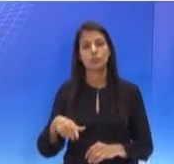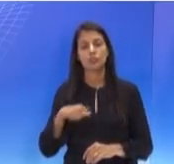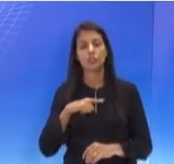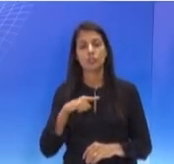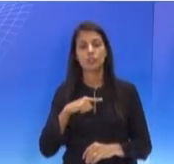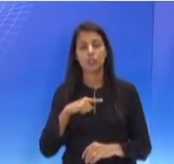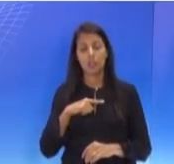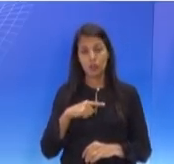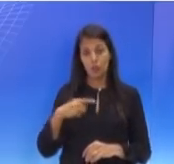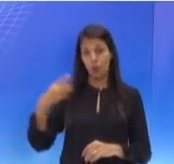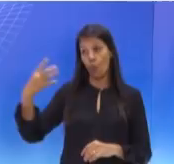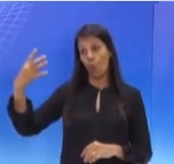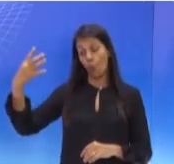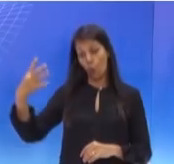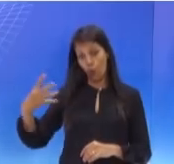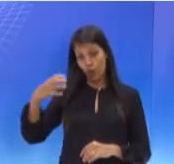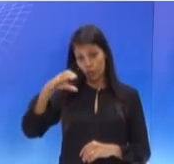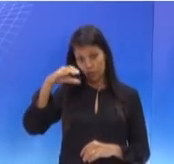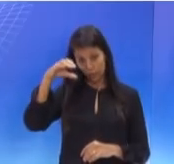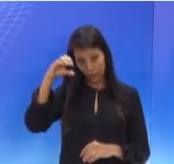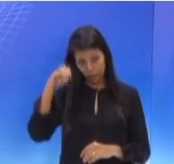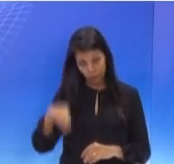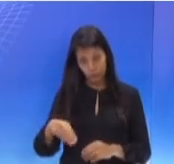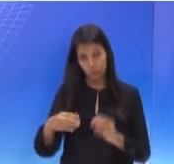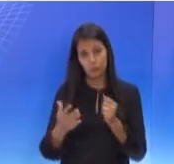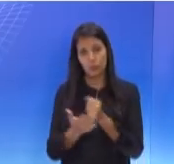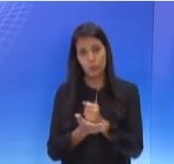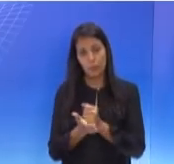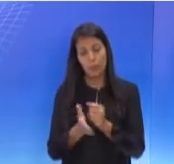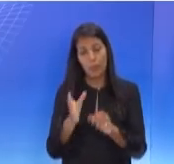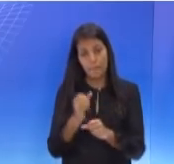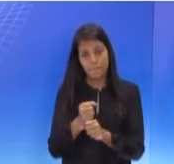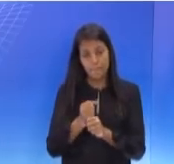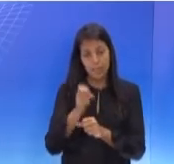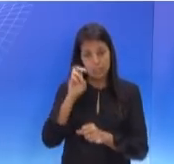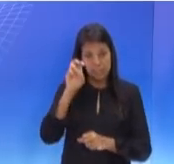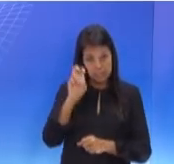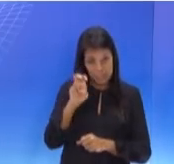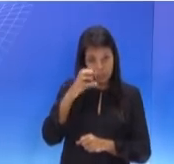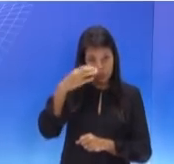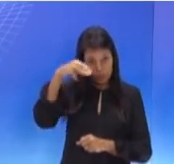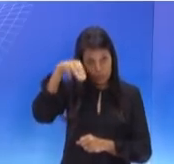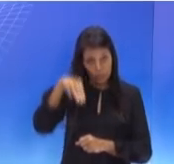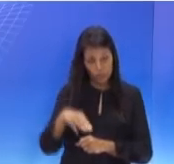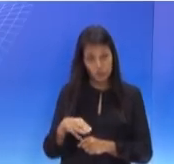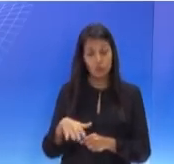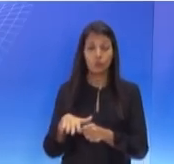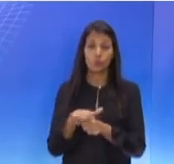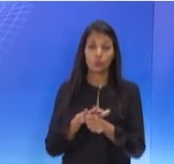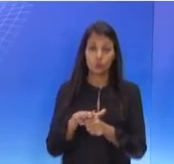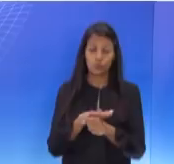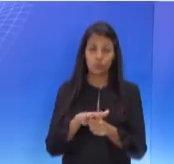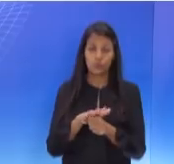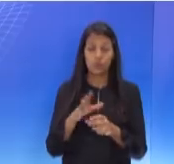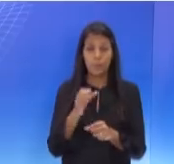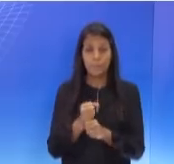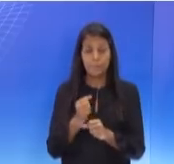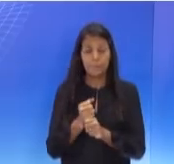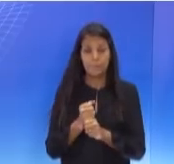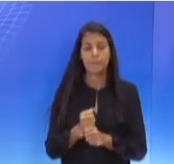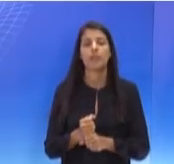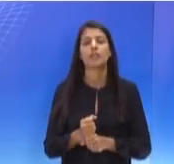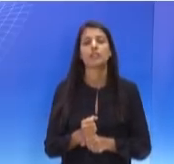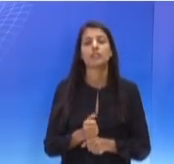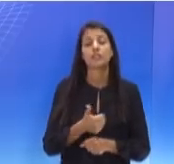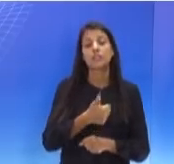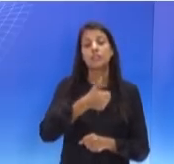da base, mais 5 centímetros da borda superior, mais 2 bordas superior de 10 centímetros, e